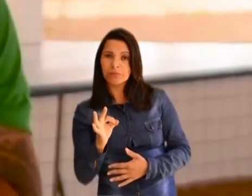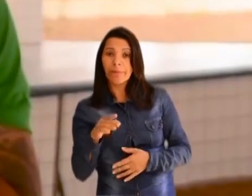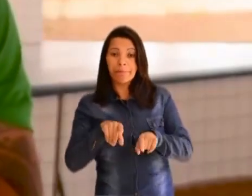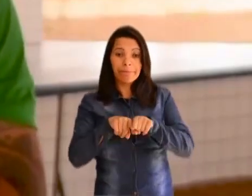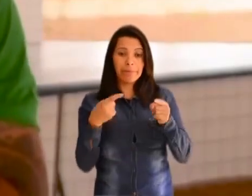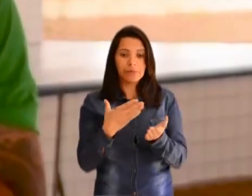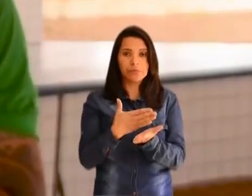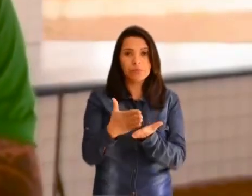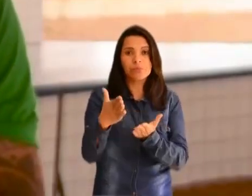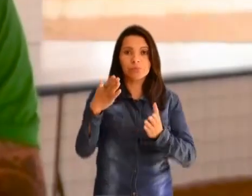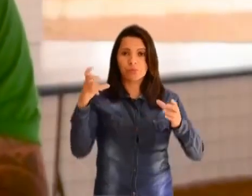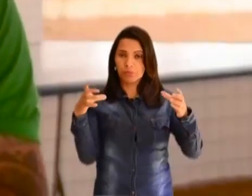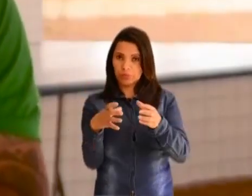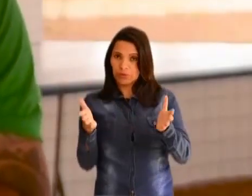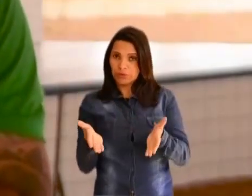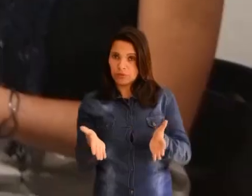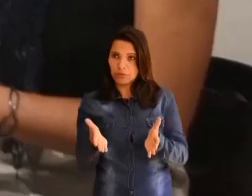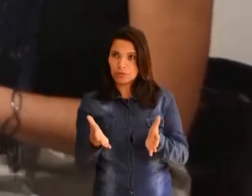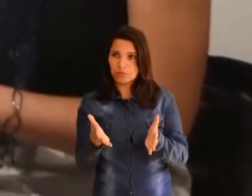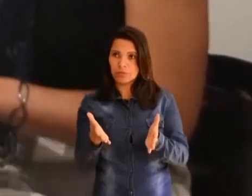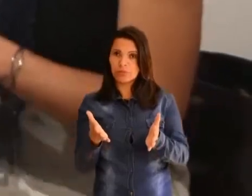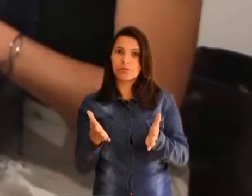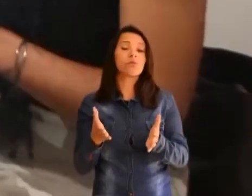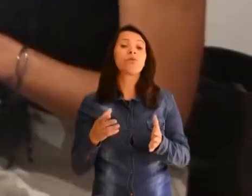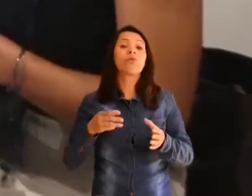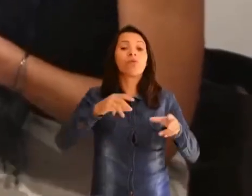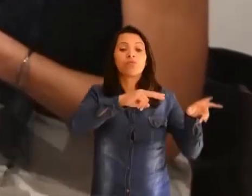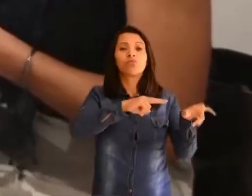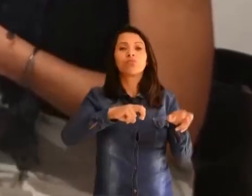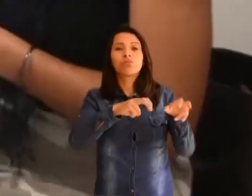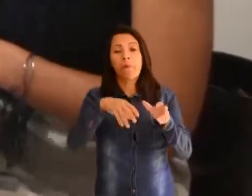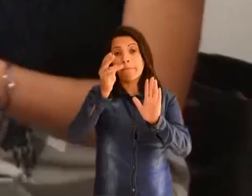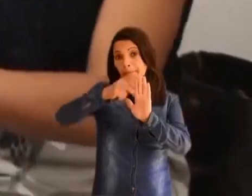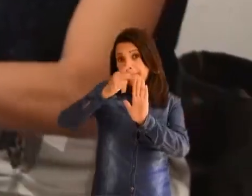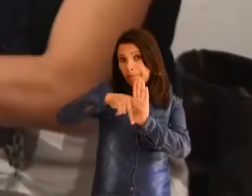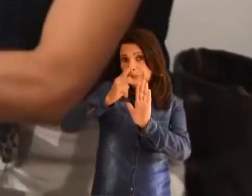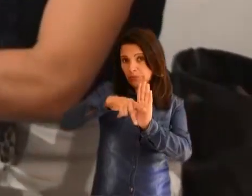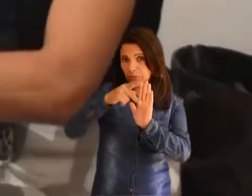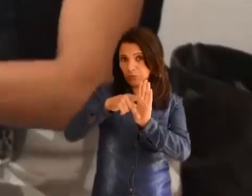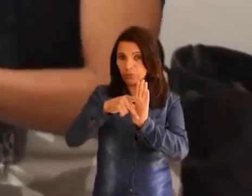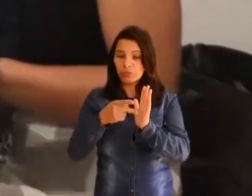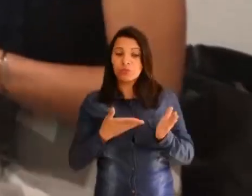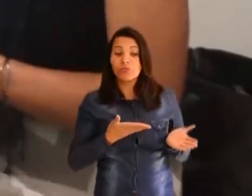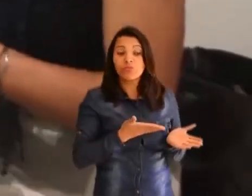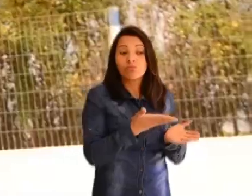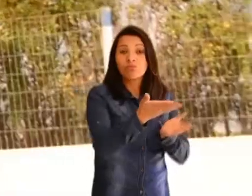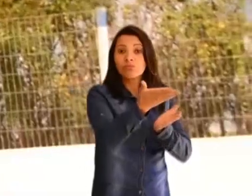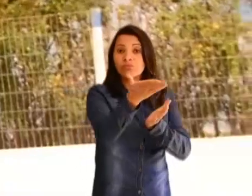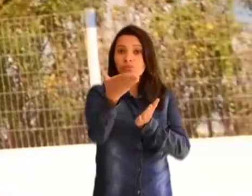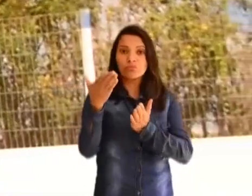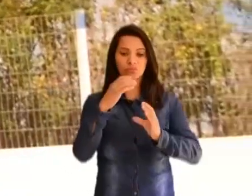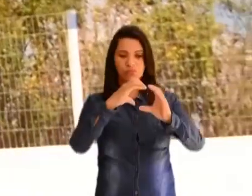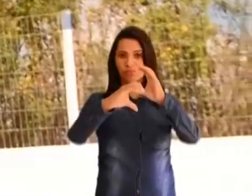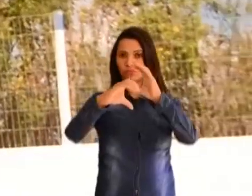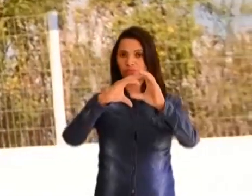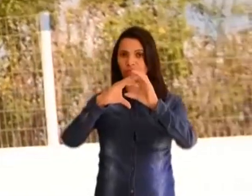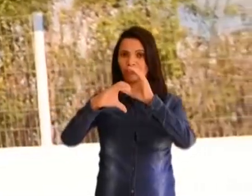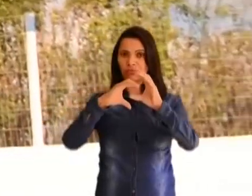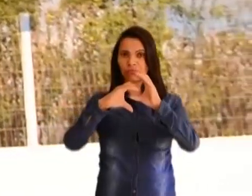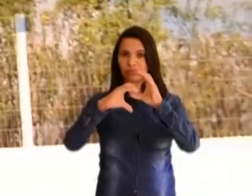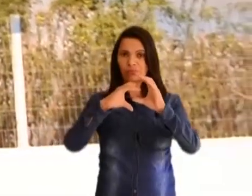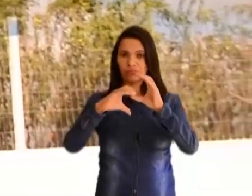inteiro festa mas já com o nosso programa aqui quadro escola rural é um projeto onde a gente tá levando